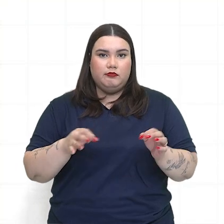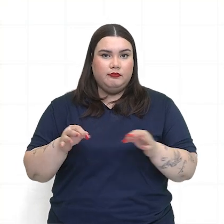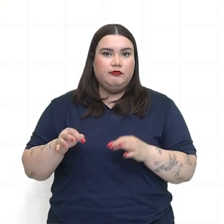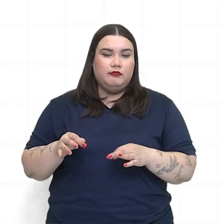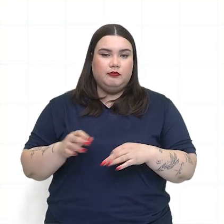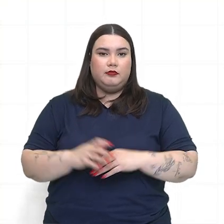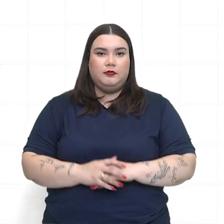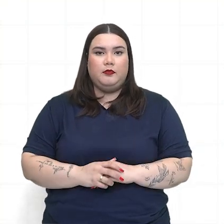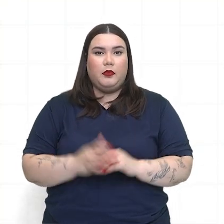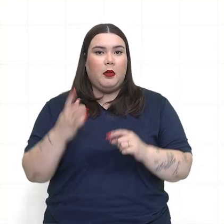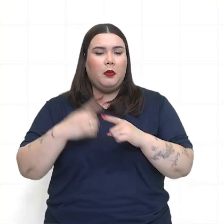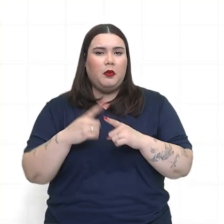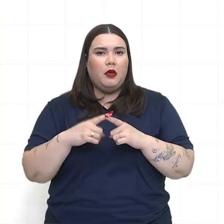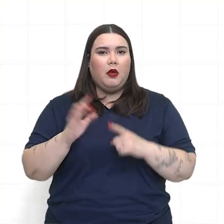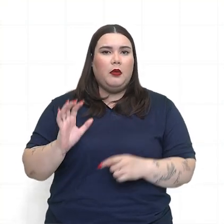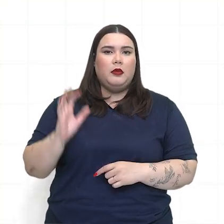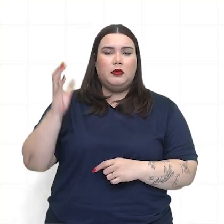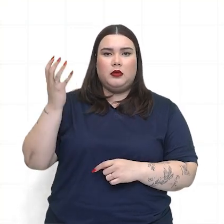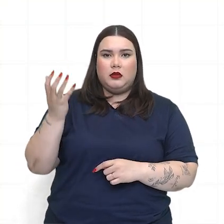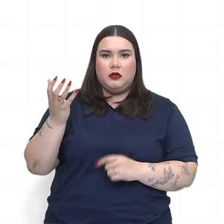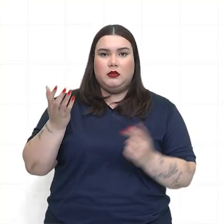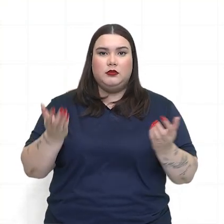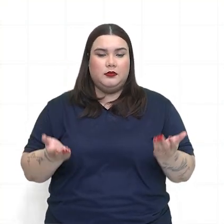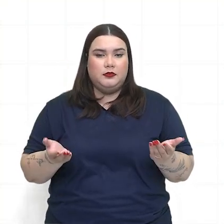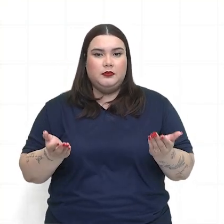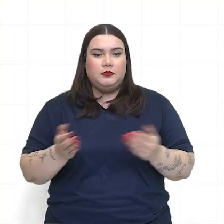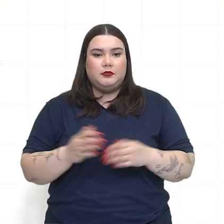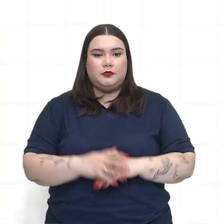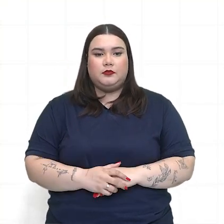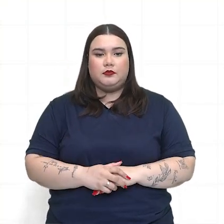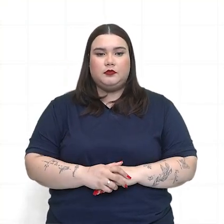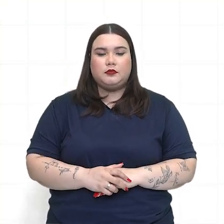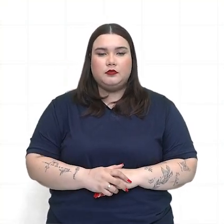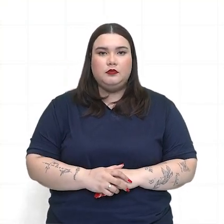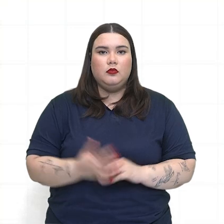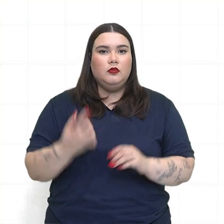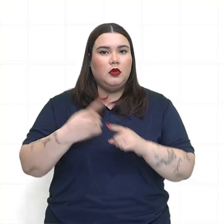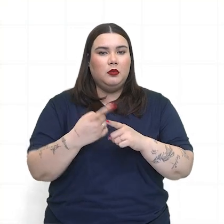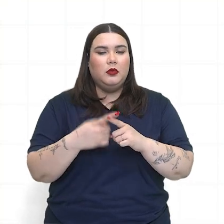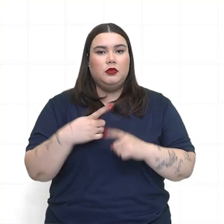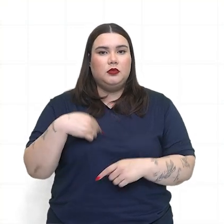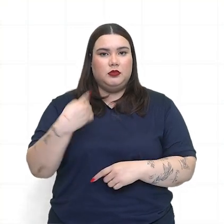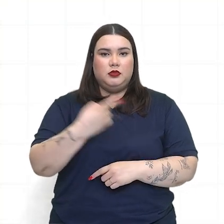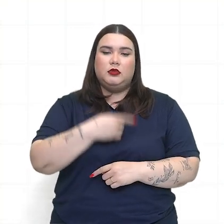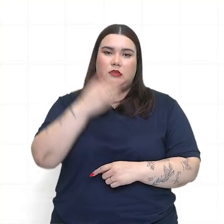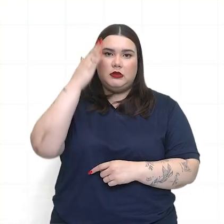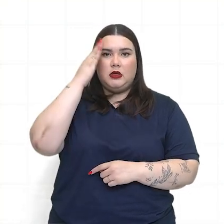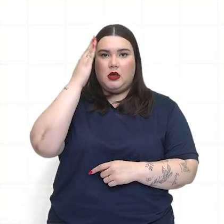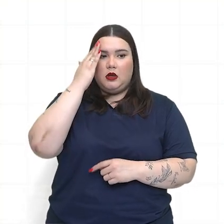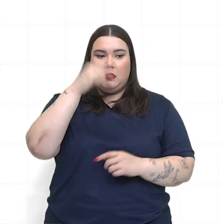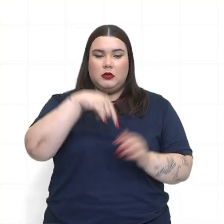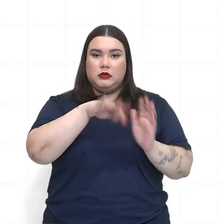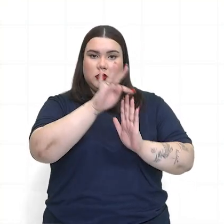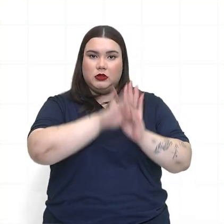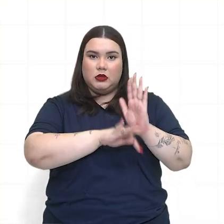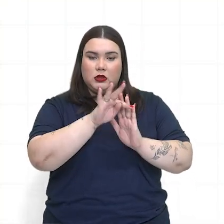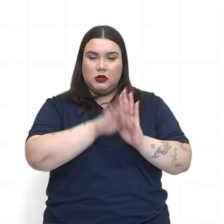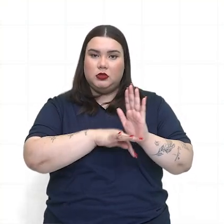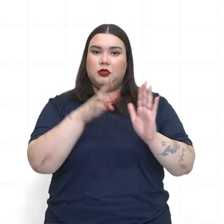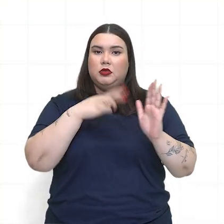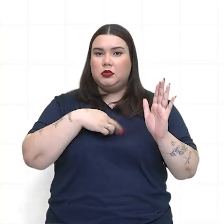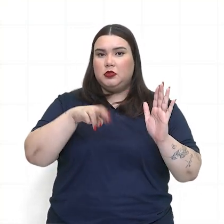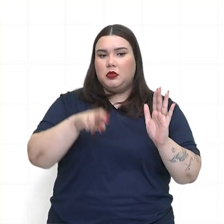isso ocorre? Porque no final das contas, os escritos sagrados, eles vão dar